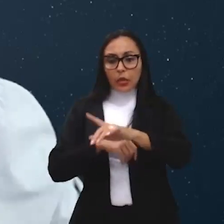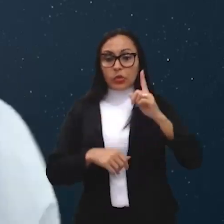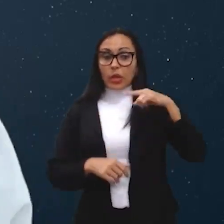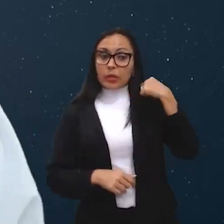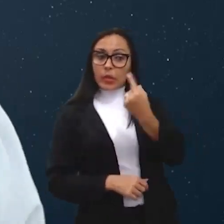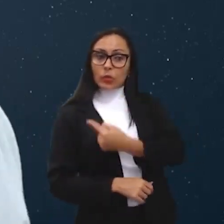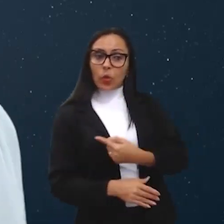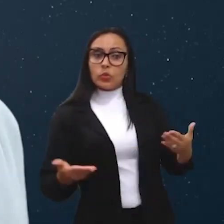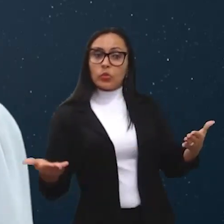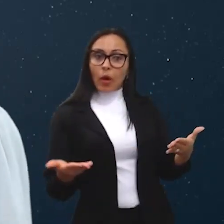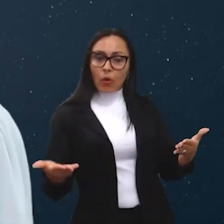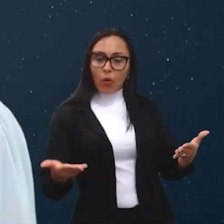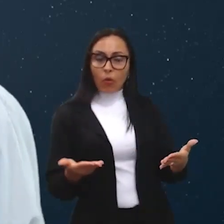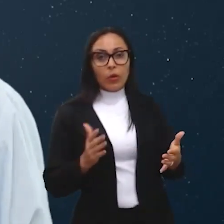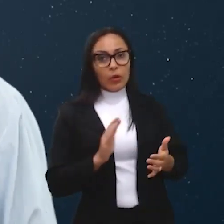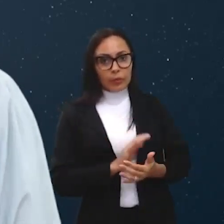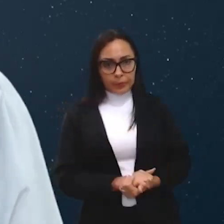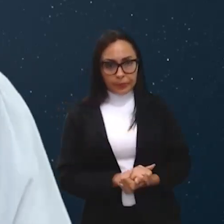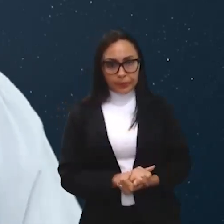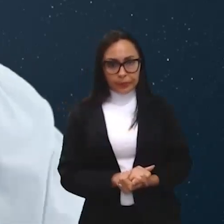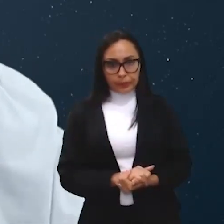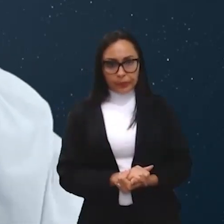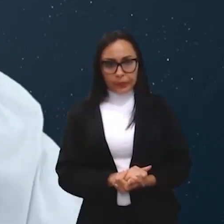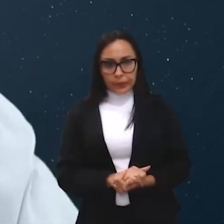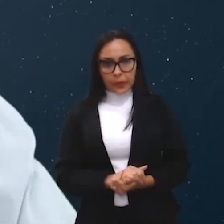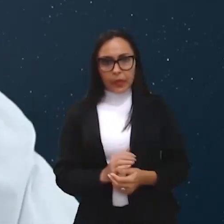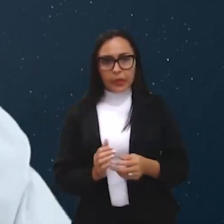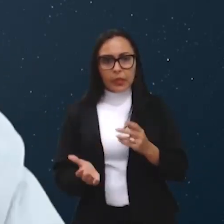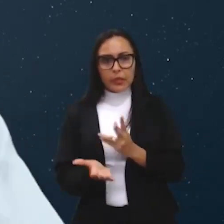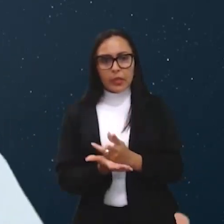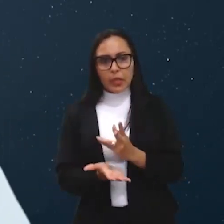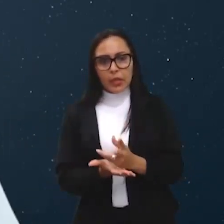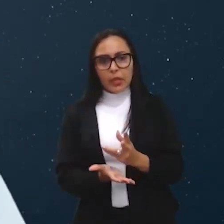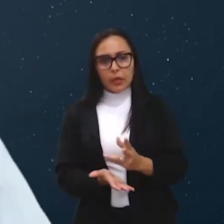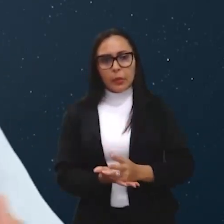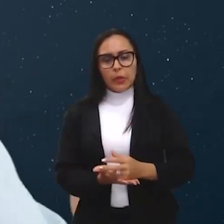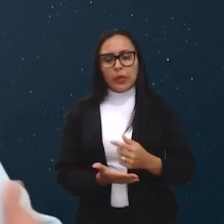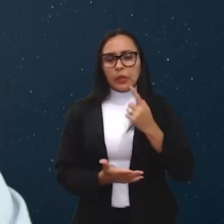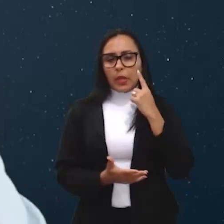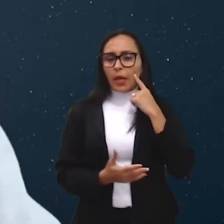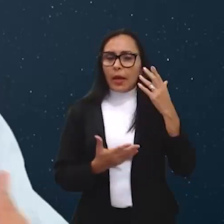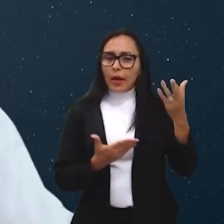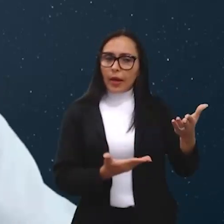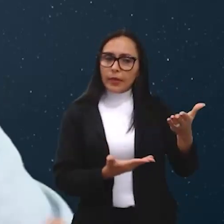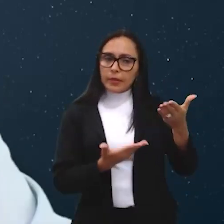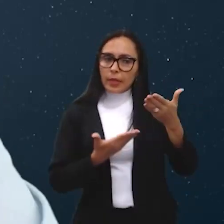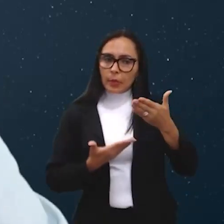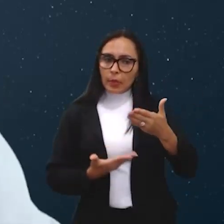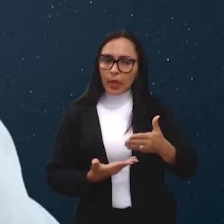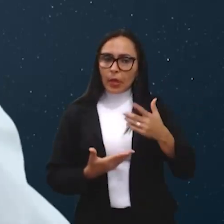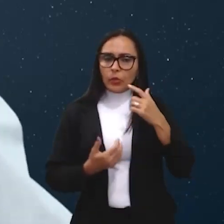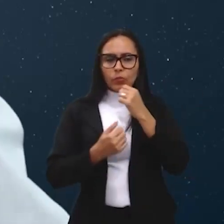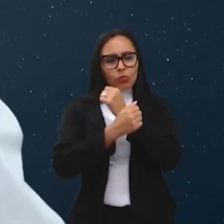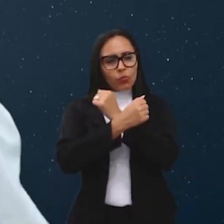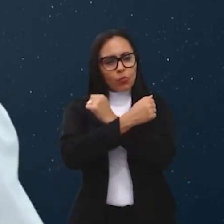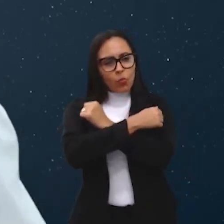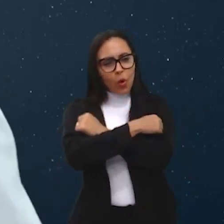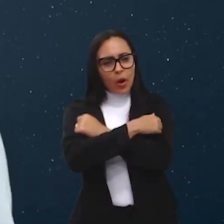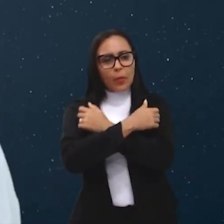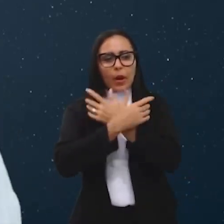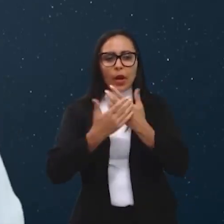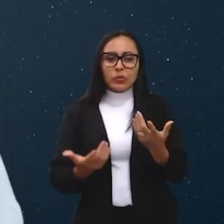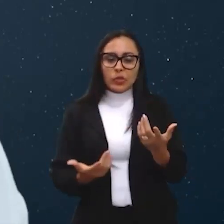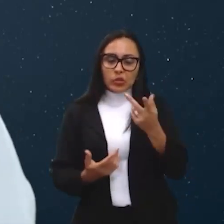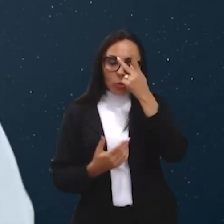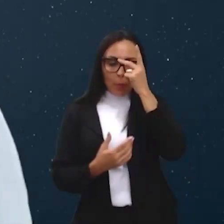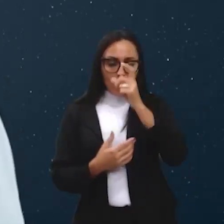a partir de agora é assim que se pensa. E sempre aderindo, claro, e recebendo o abraço dos mais jovens. Os mais